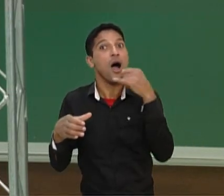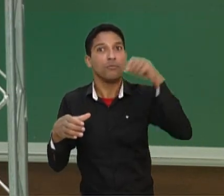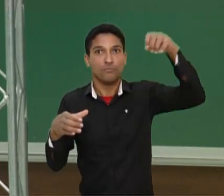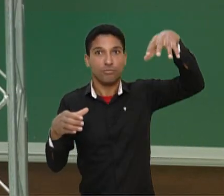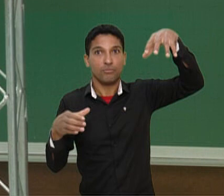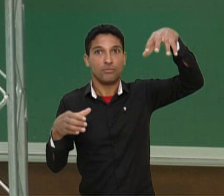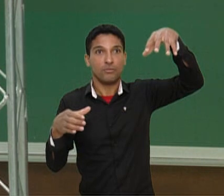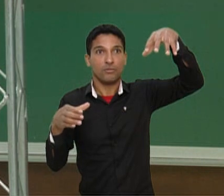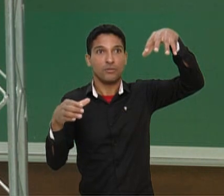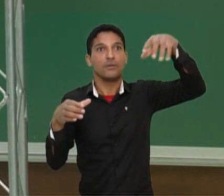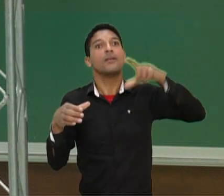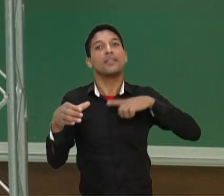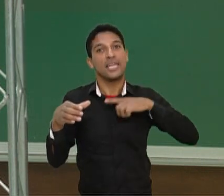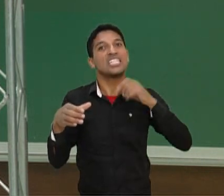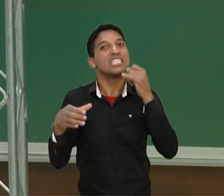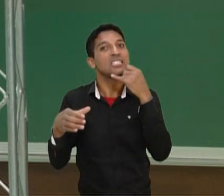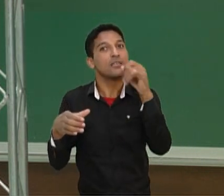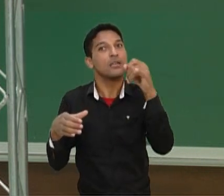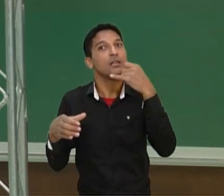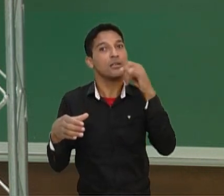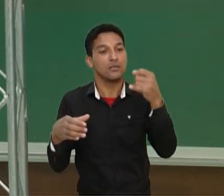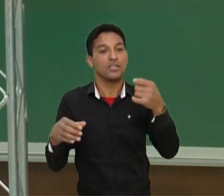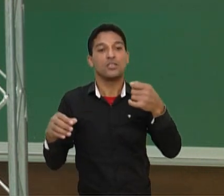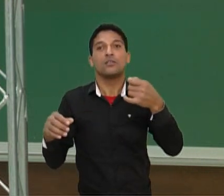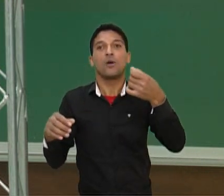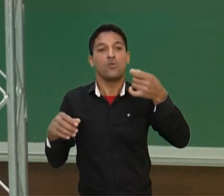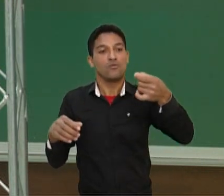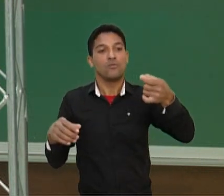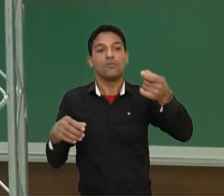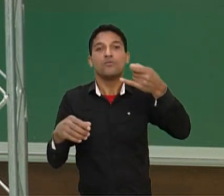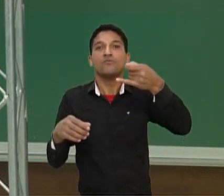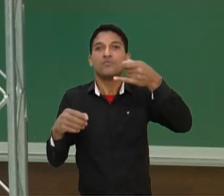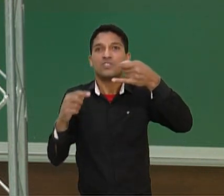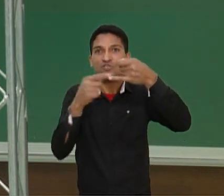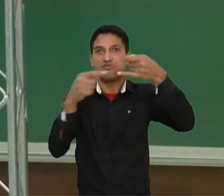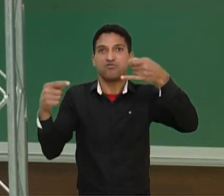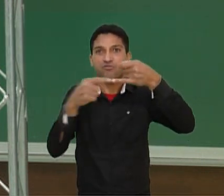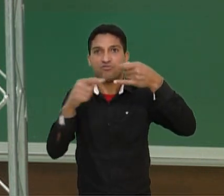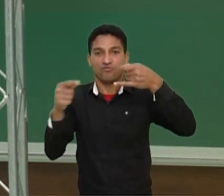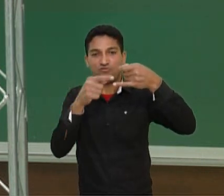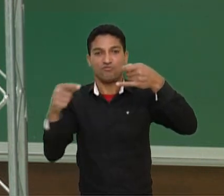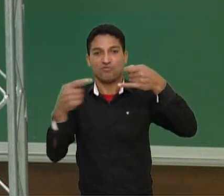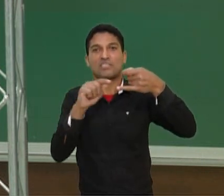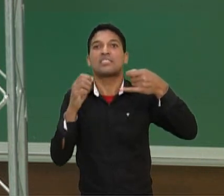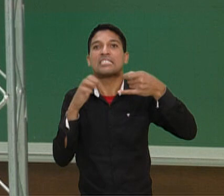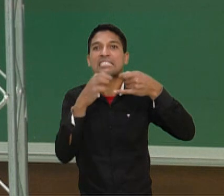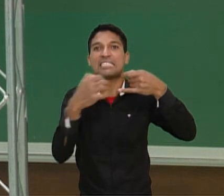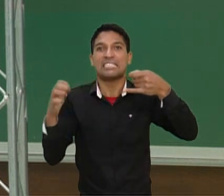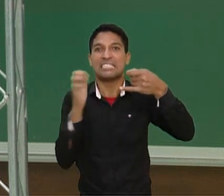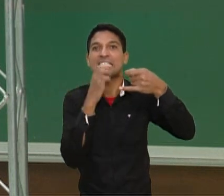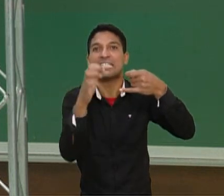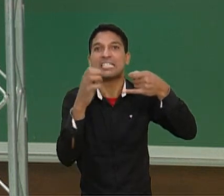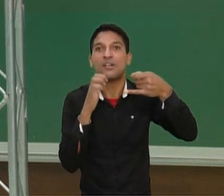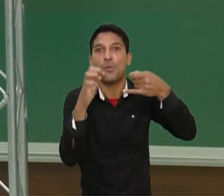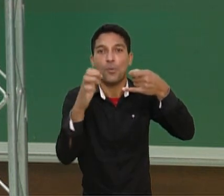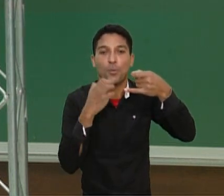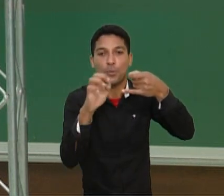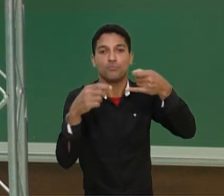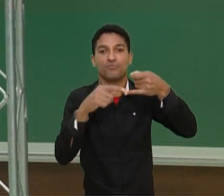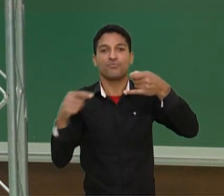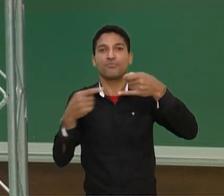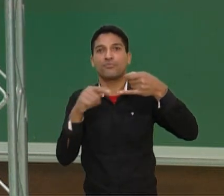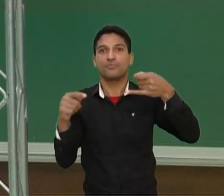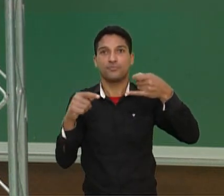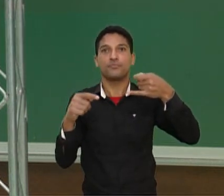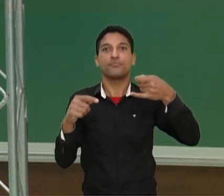essa solução, ela conduz corrente elétrica. Mas quem é que conduz corrente elétrica de fato, né?